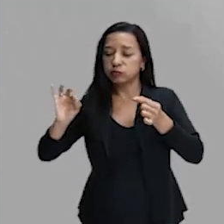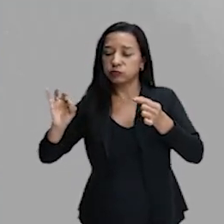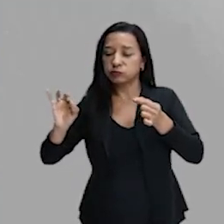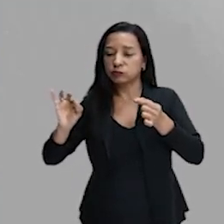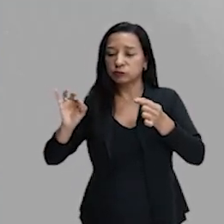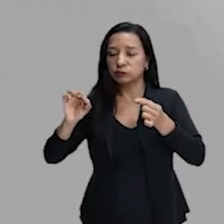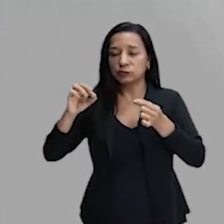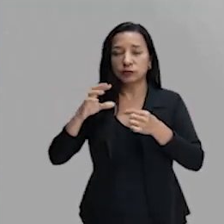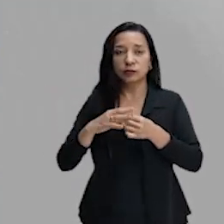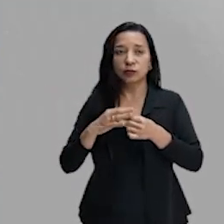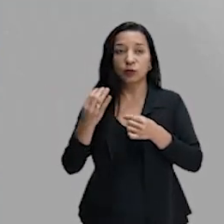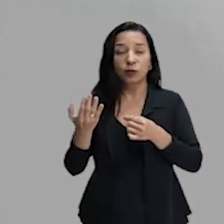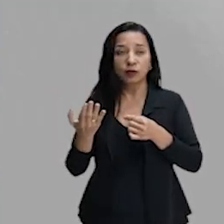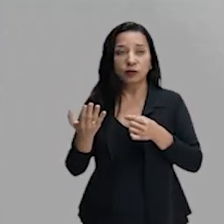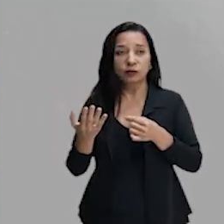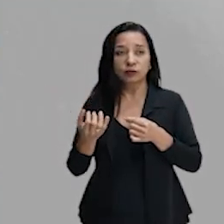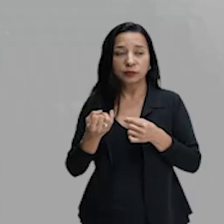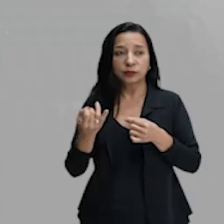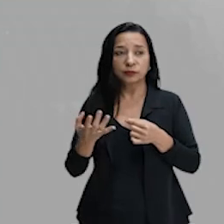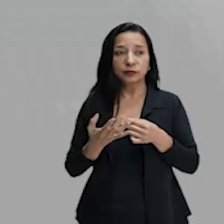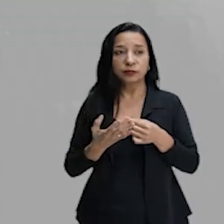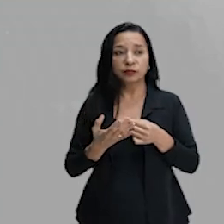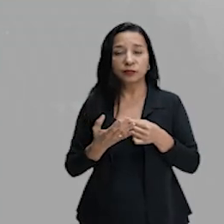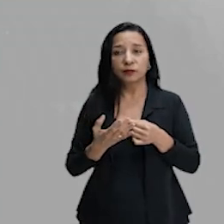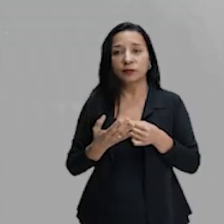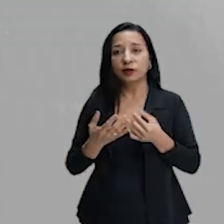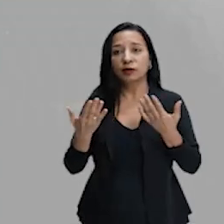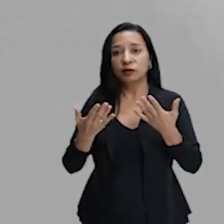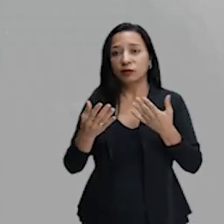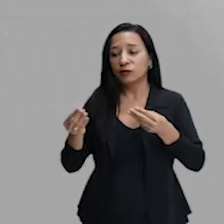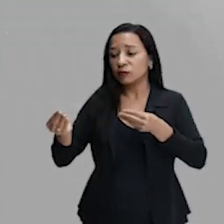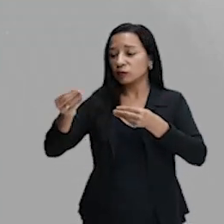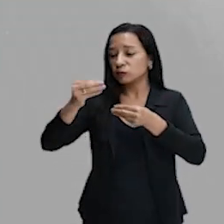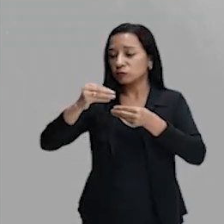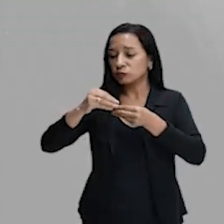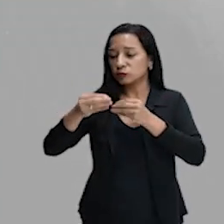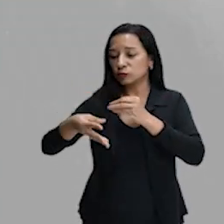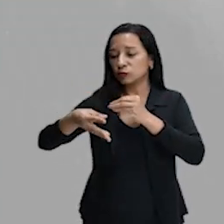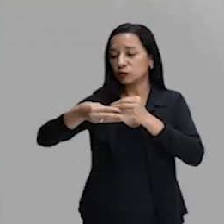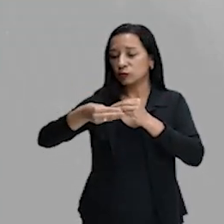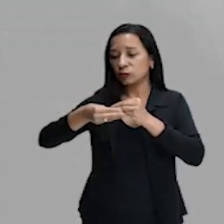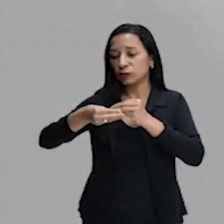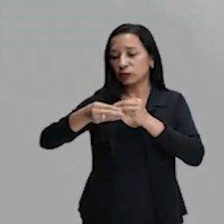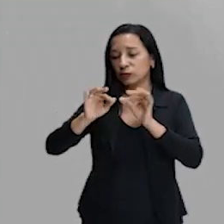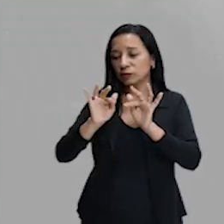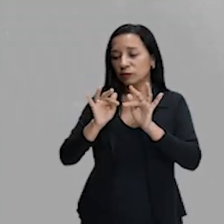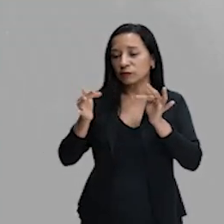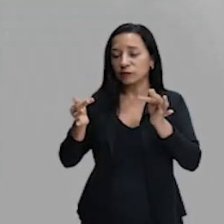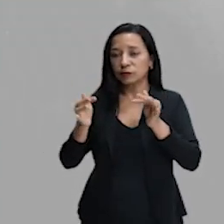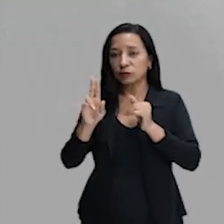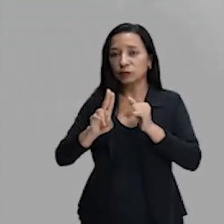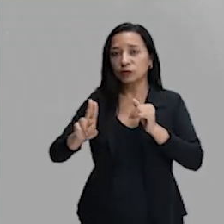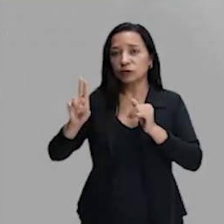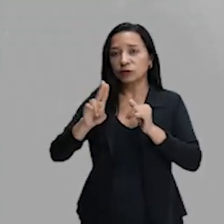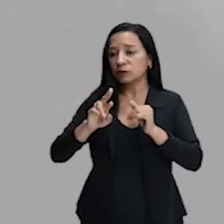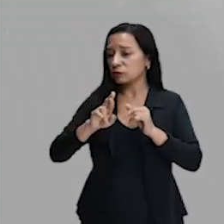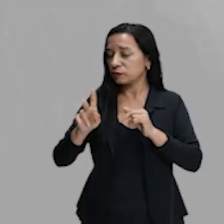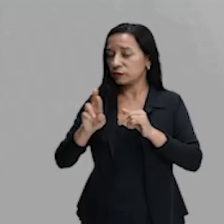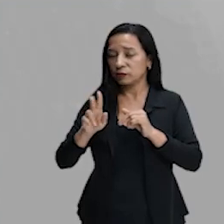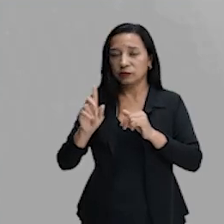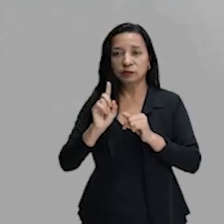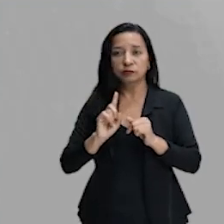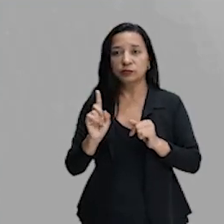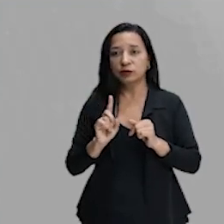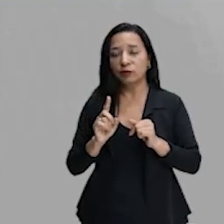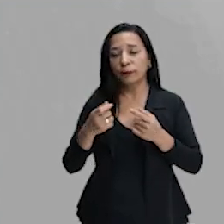aqui em metro quando você for colocar essas medidas na fórmula elas não podem estar em unidade de medidas diferente eles têm que